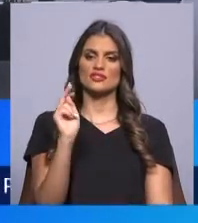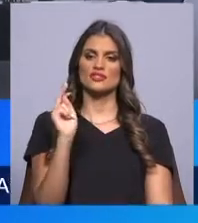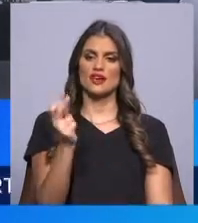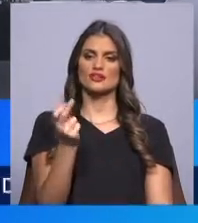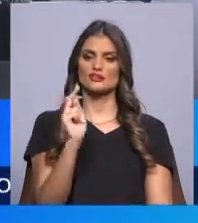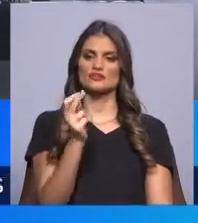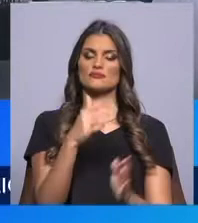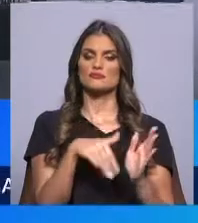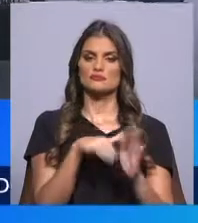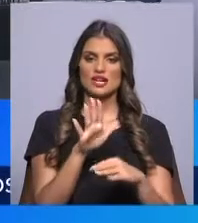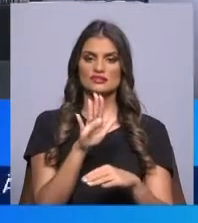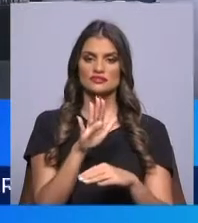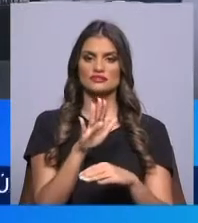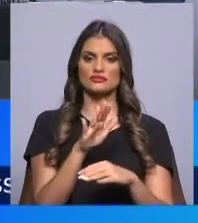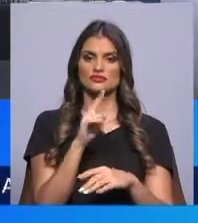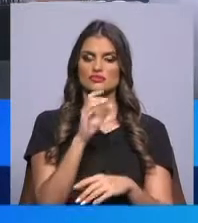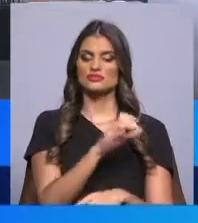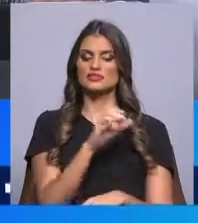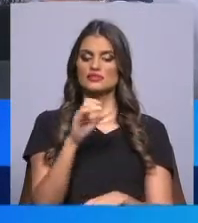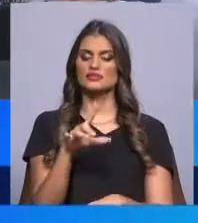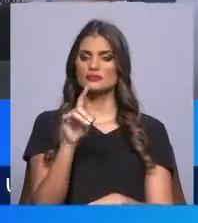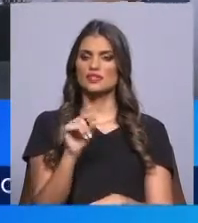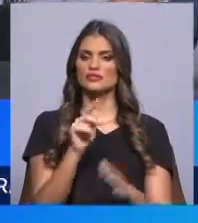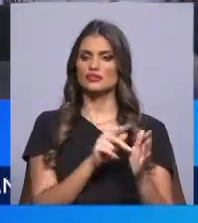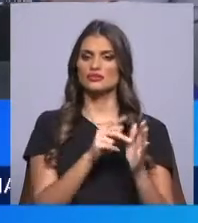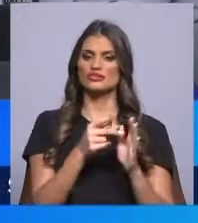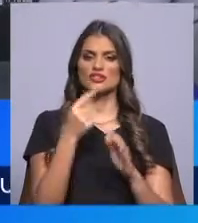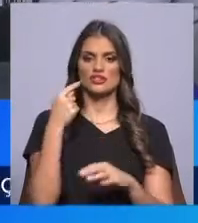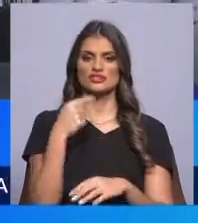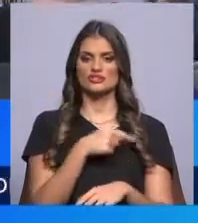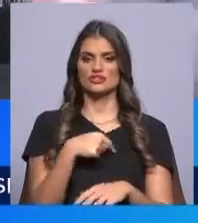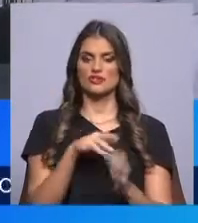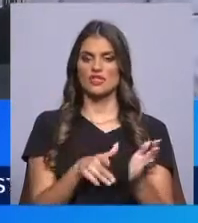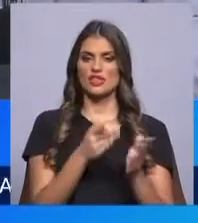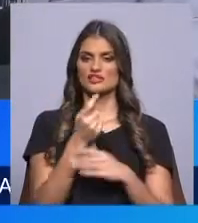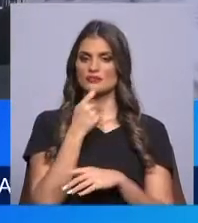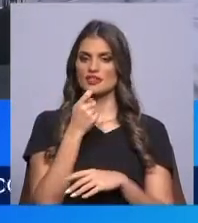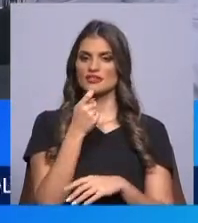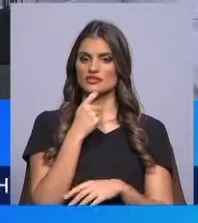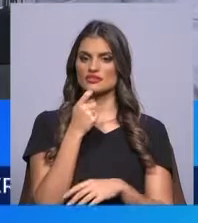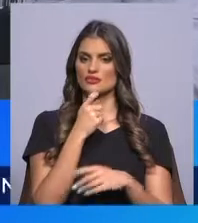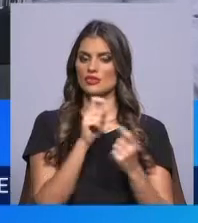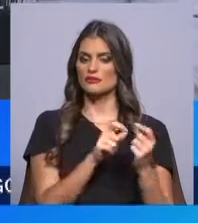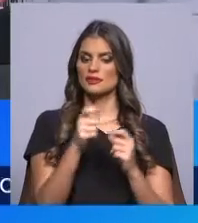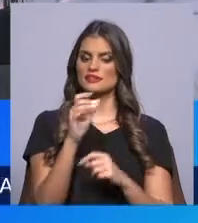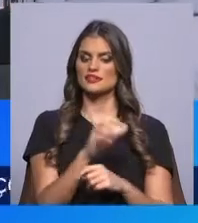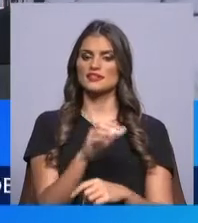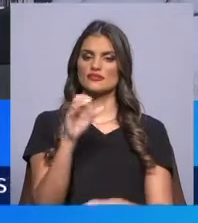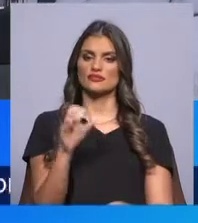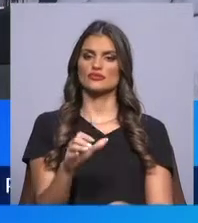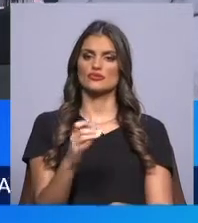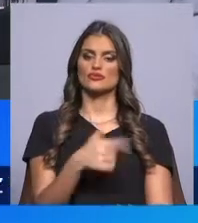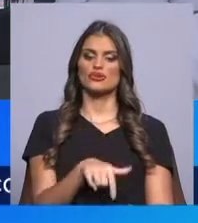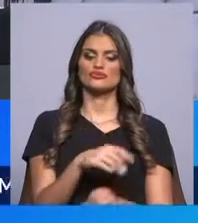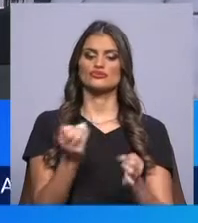mais do que a preciosidade científica e já agora também tecnológica da China ao trazer-nos estas pedras, lança-nos aqui um debate científico, que é, ainda não temos